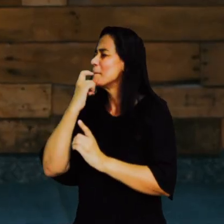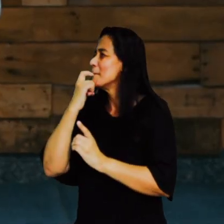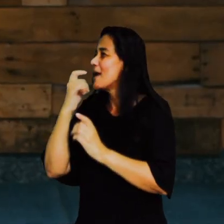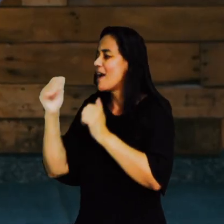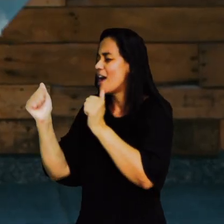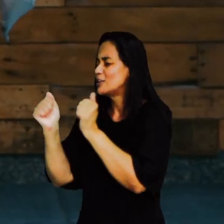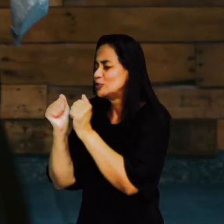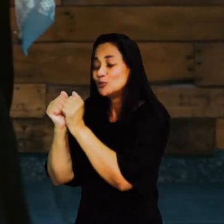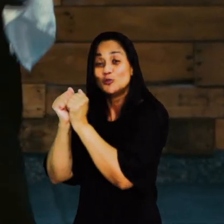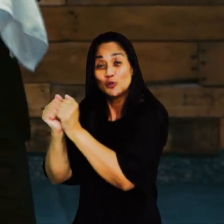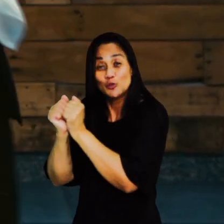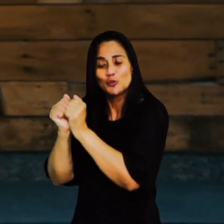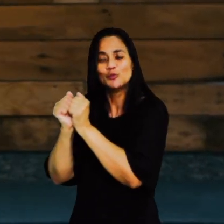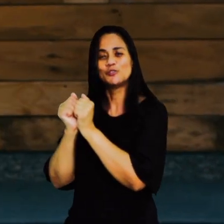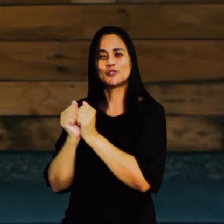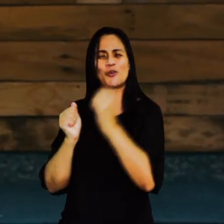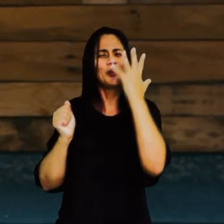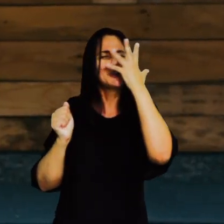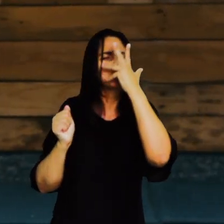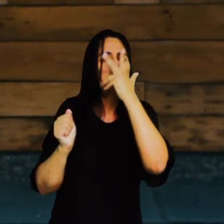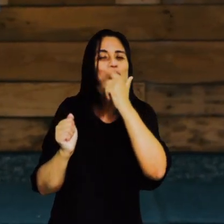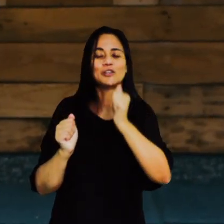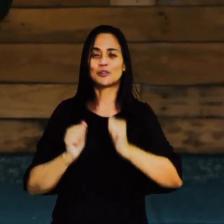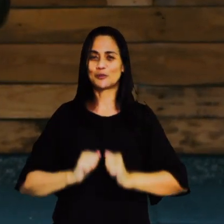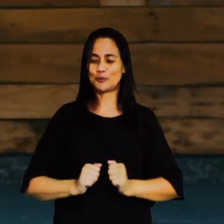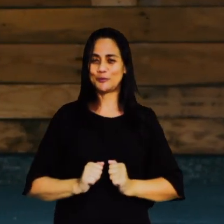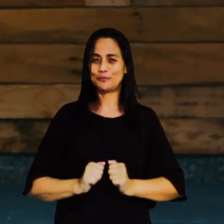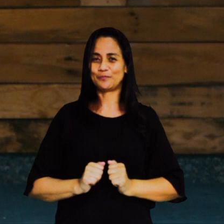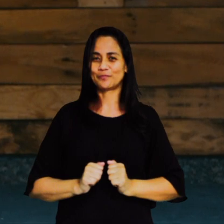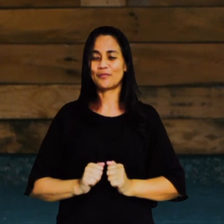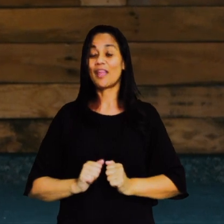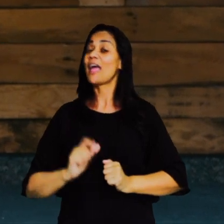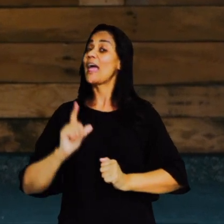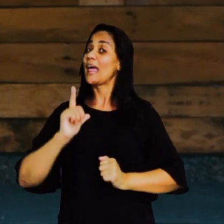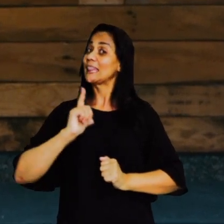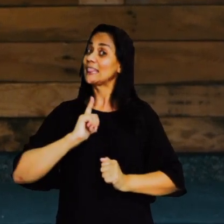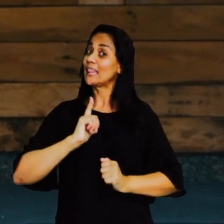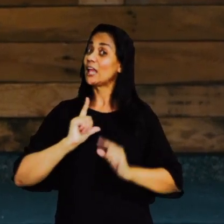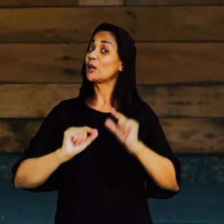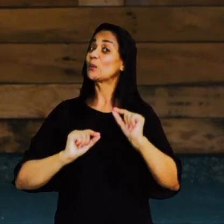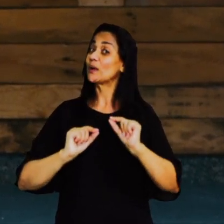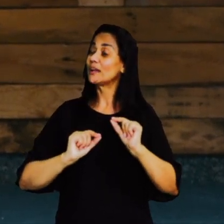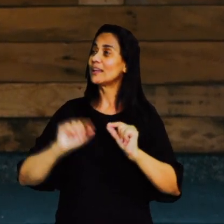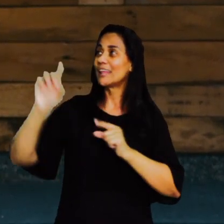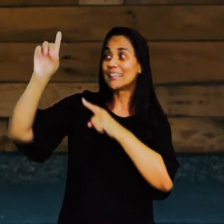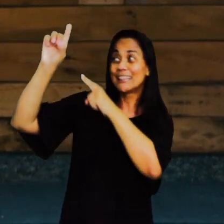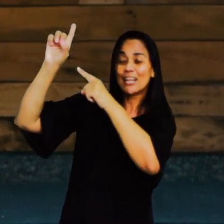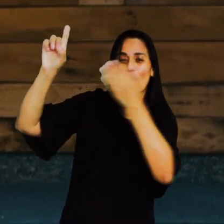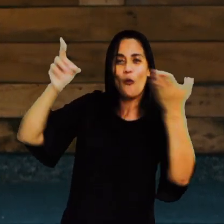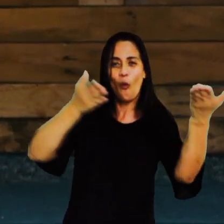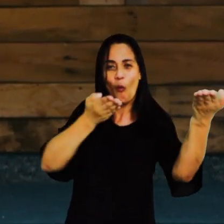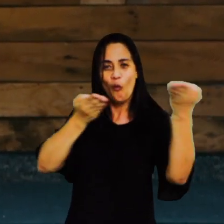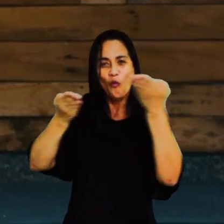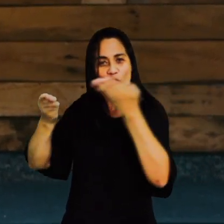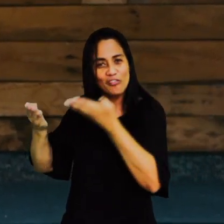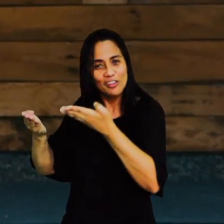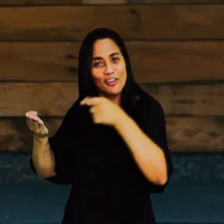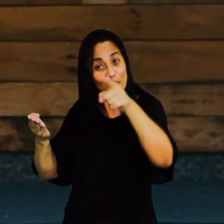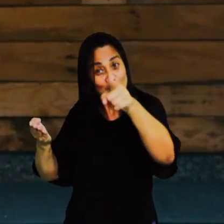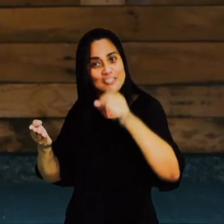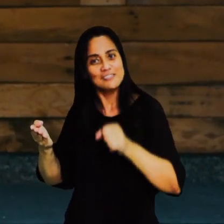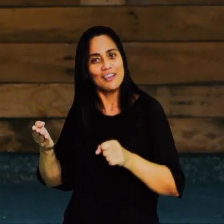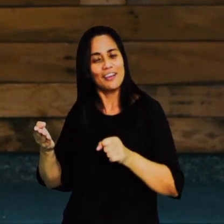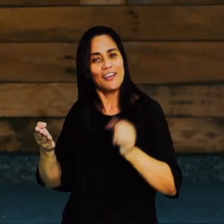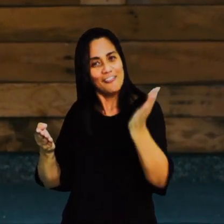é lindo? Existe um convite da parte de Deus para que eu e você venhamos